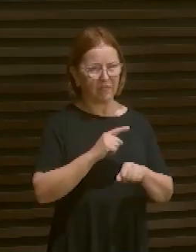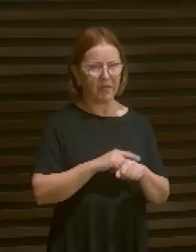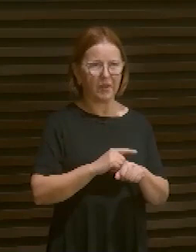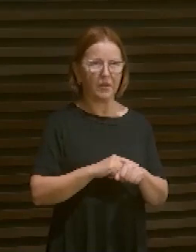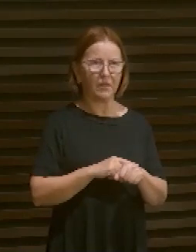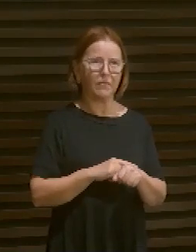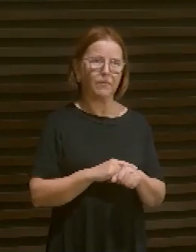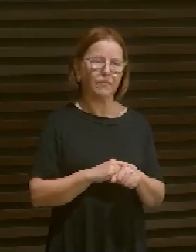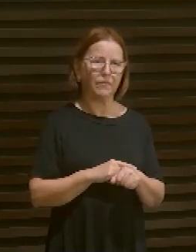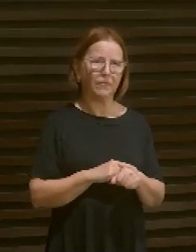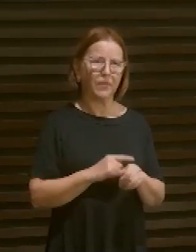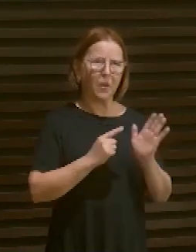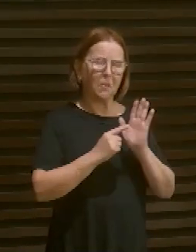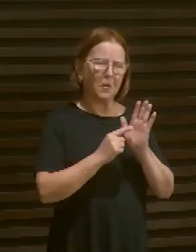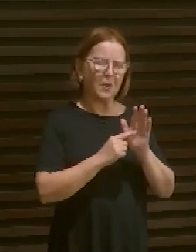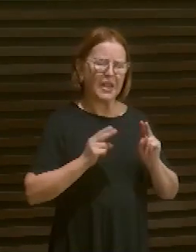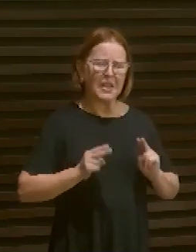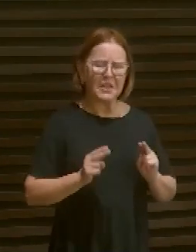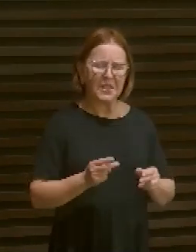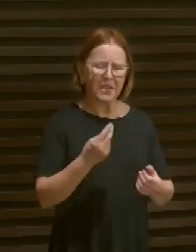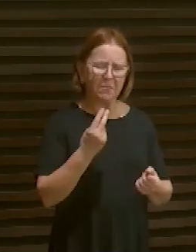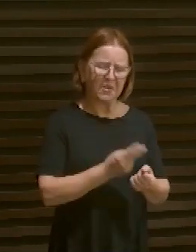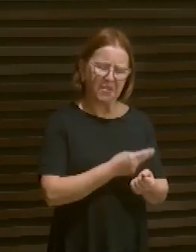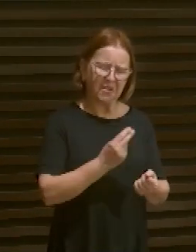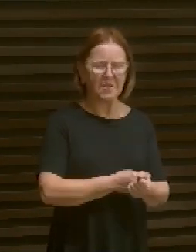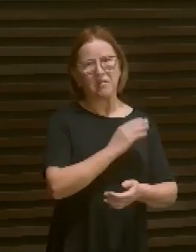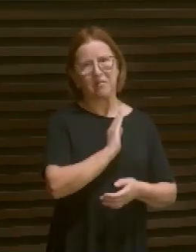constância no erro, sempre no coração.